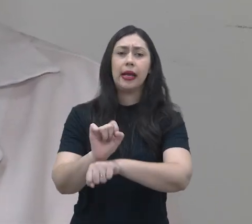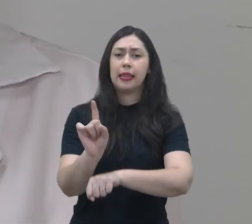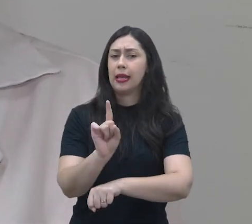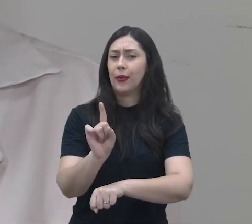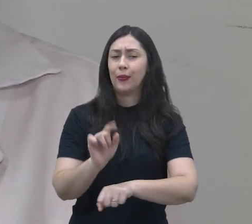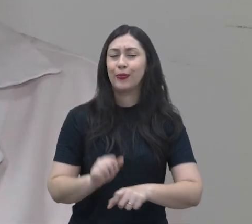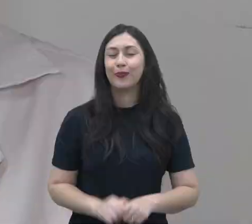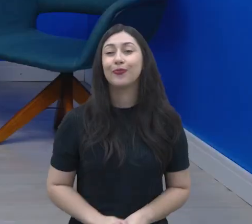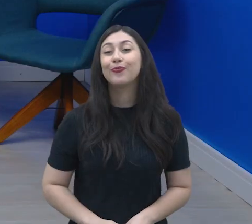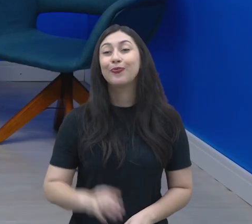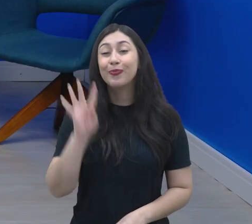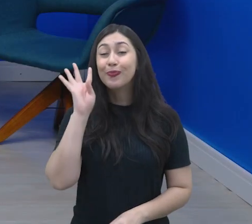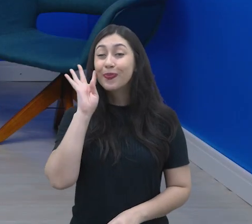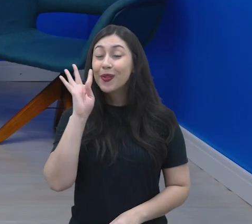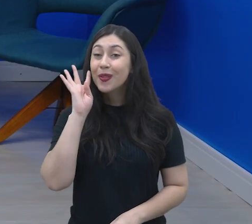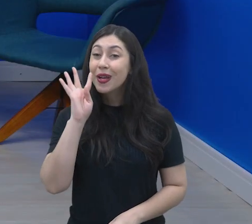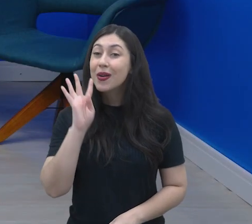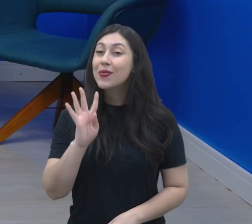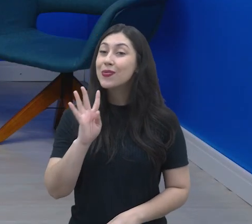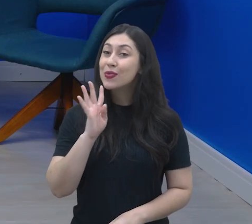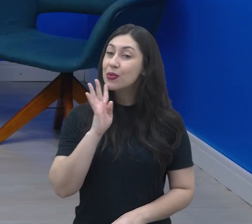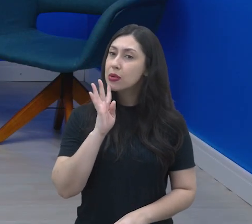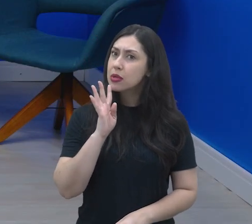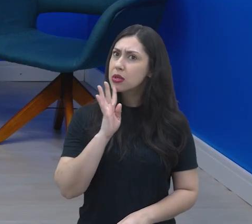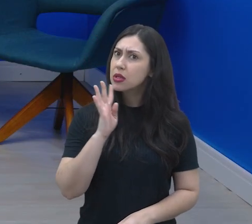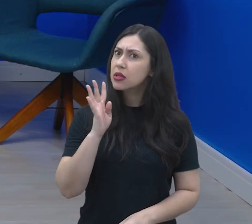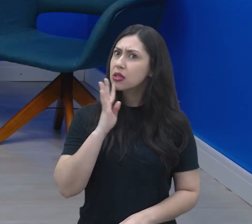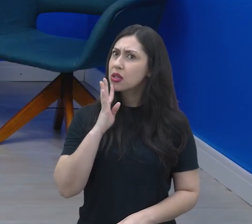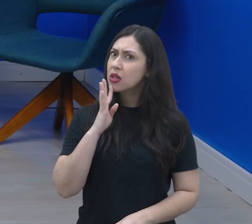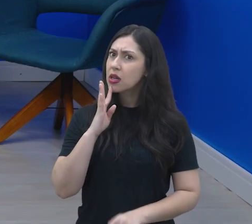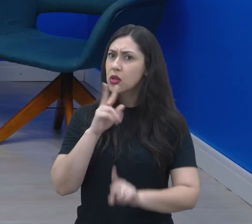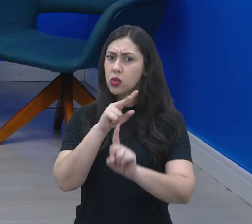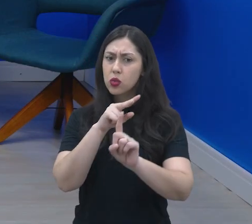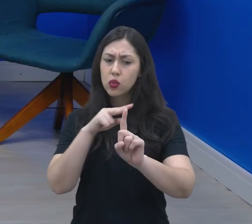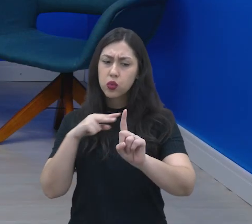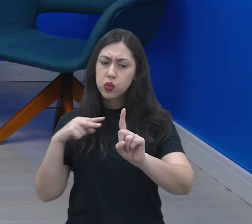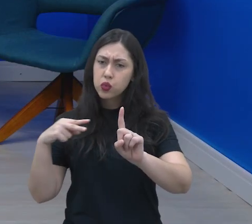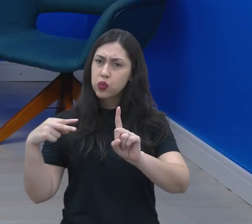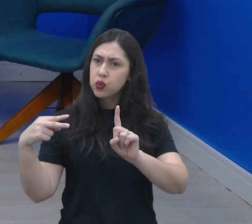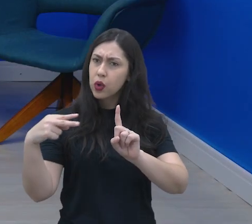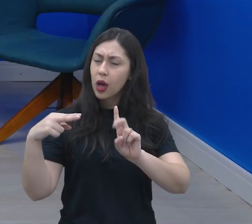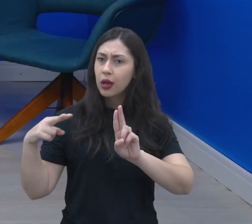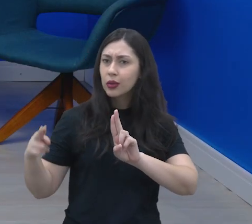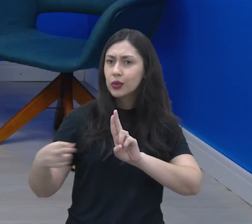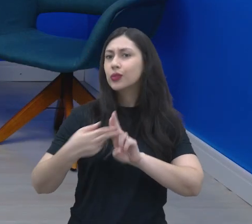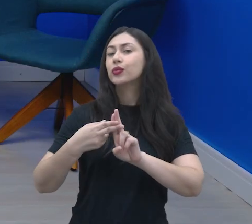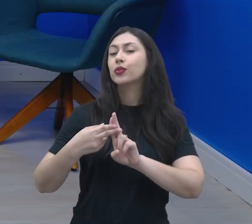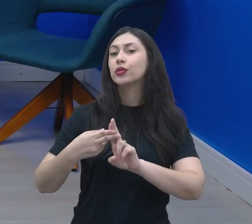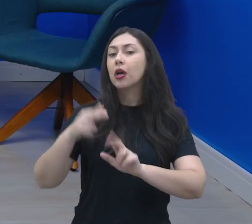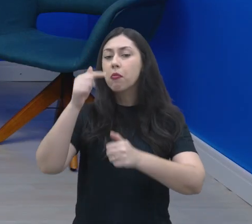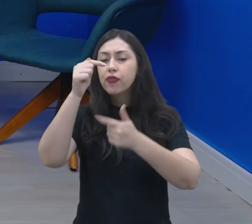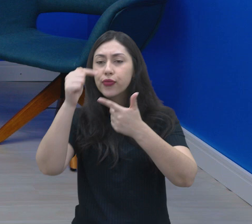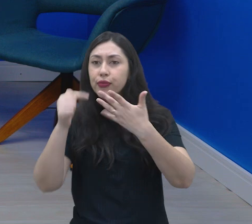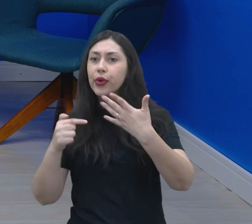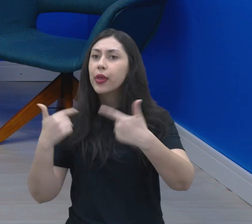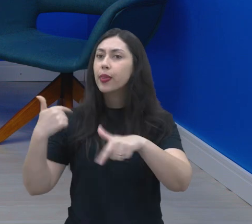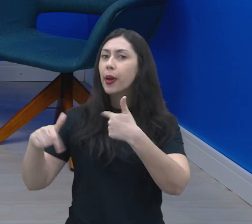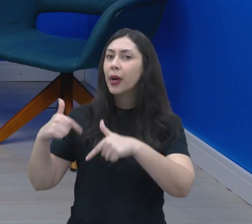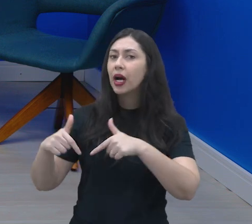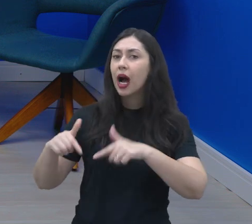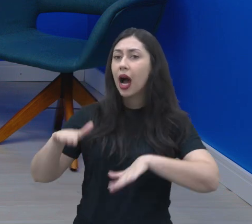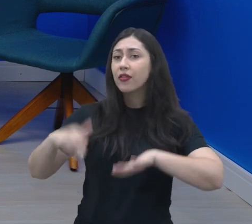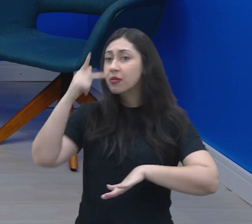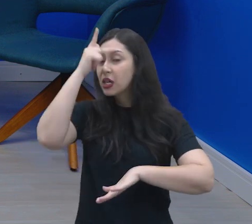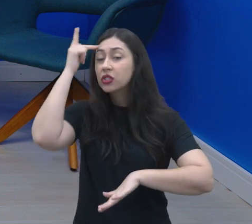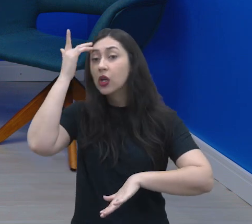não vai terminar nunca. Muito legal, né, Marvin? A gente conhecer todos os âmbitos que o SUS atua. Muita gente